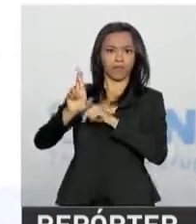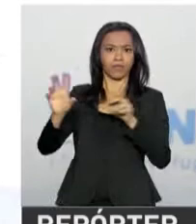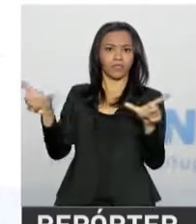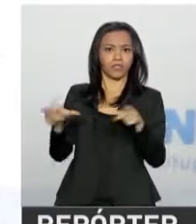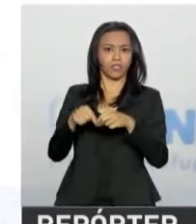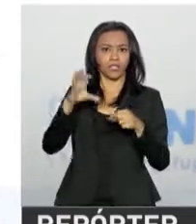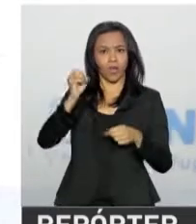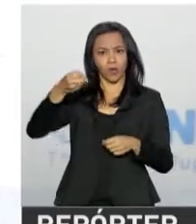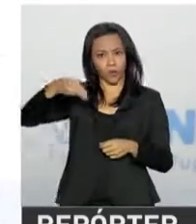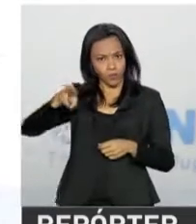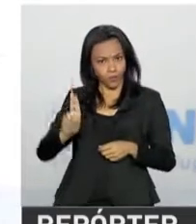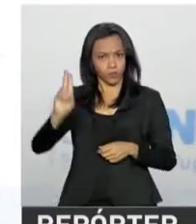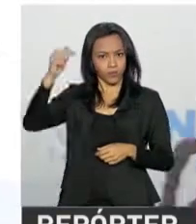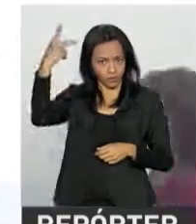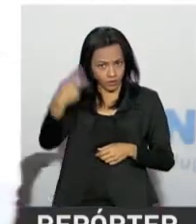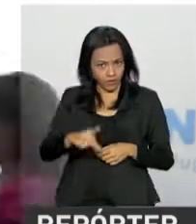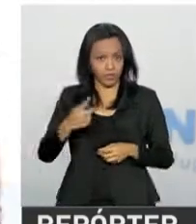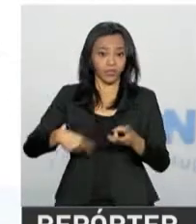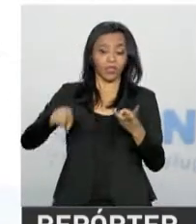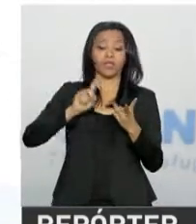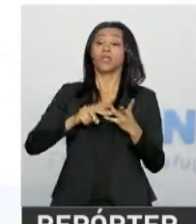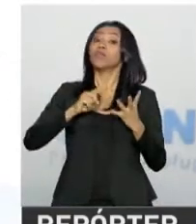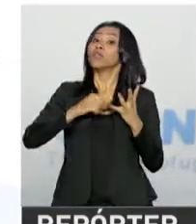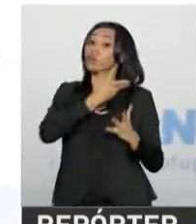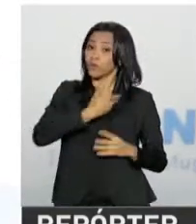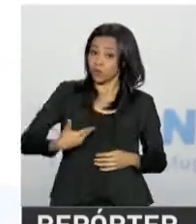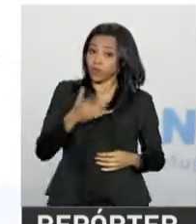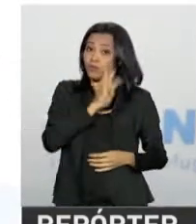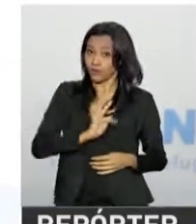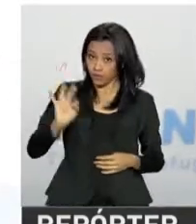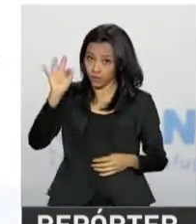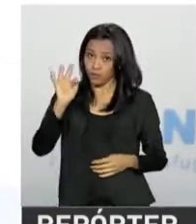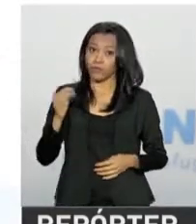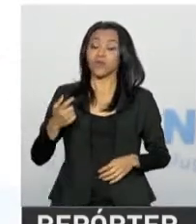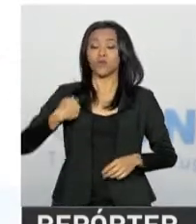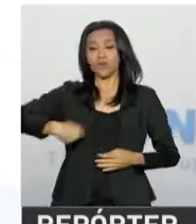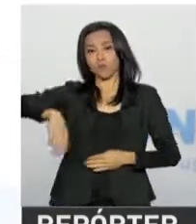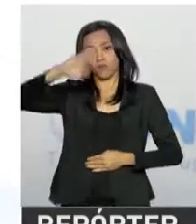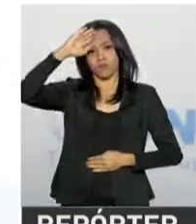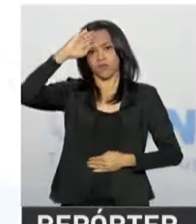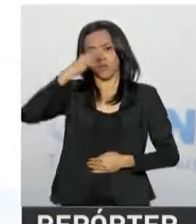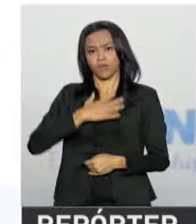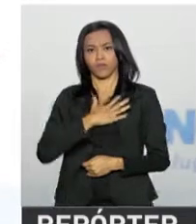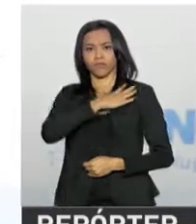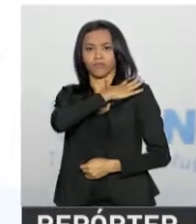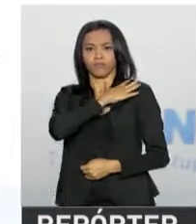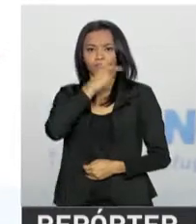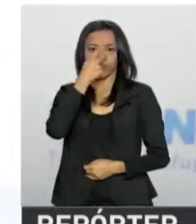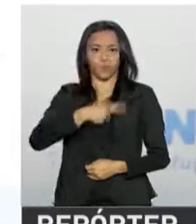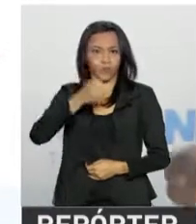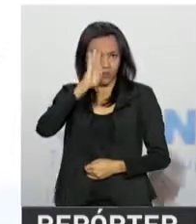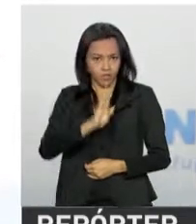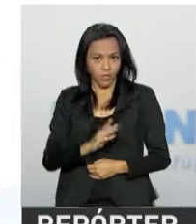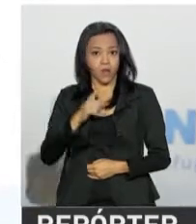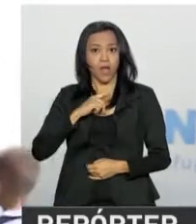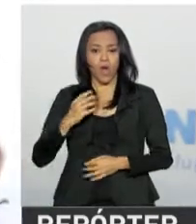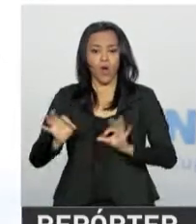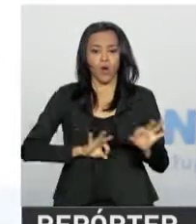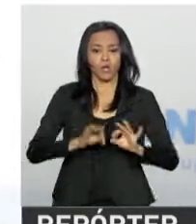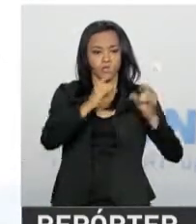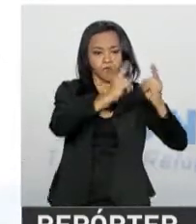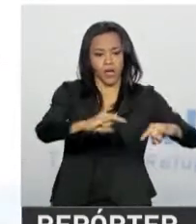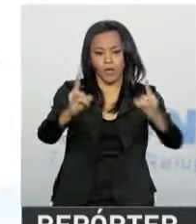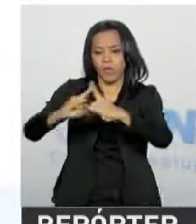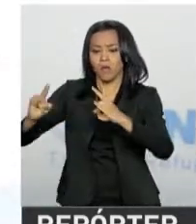os Refugiados, a Acnur, e o governo federal. O Exército Brasileiro, além de montar as tendas, distribui